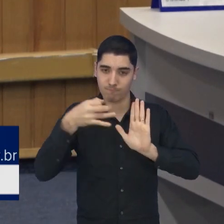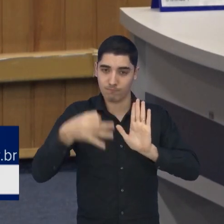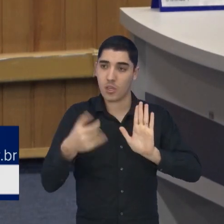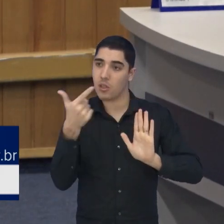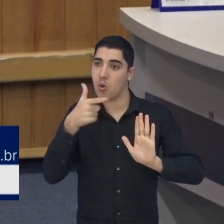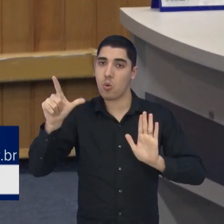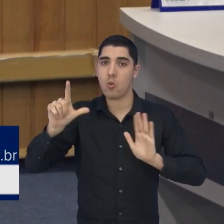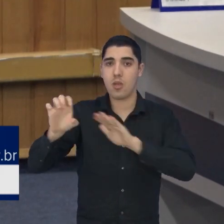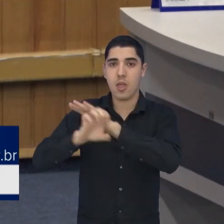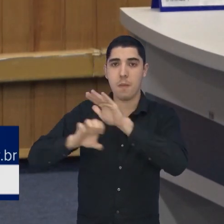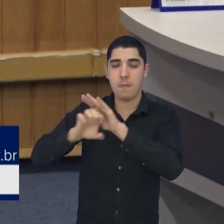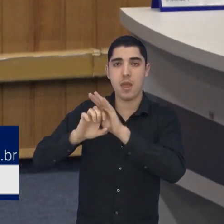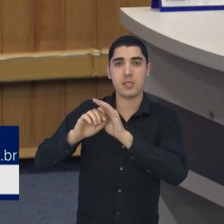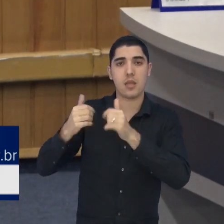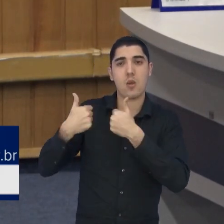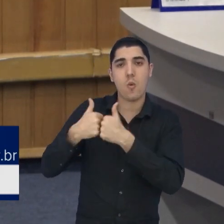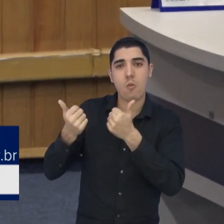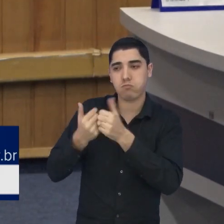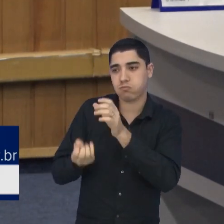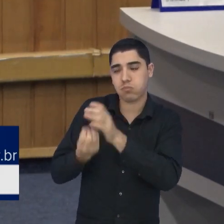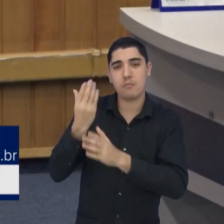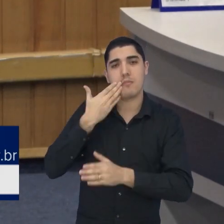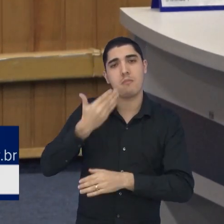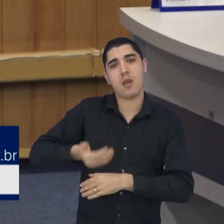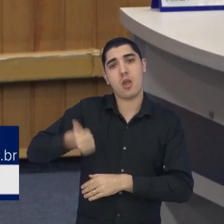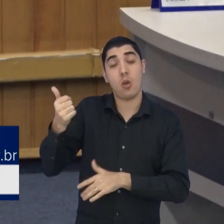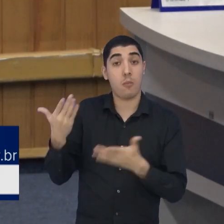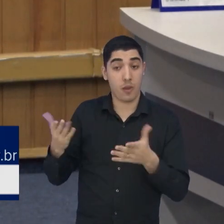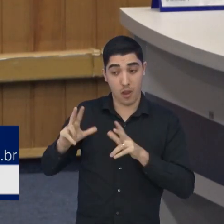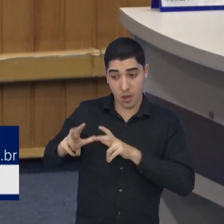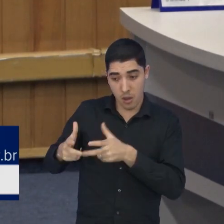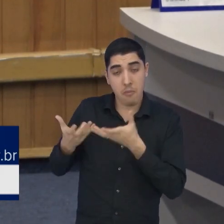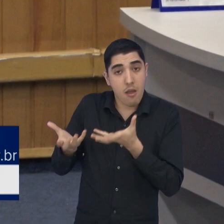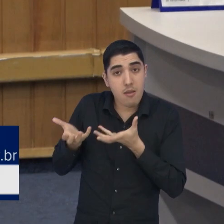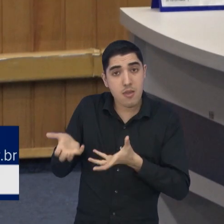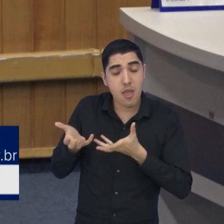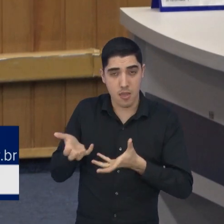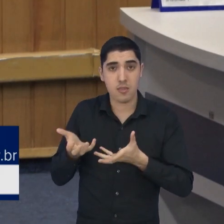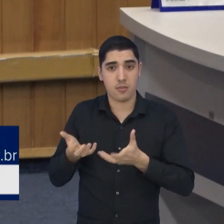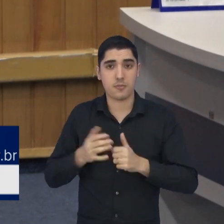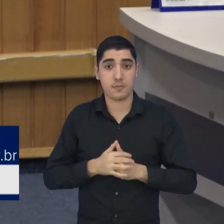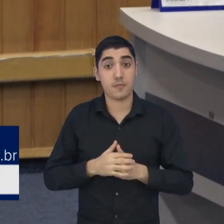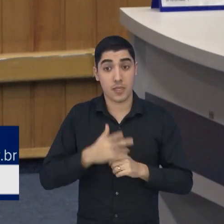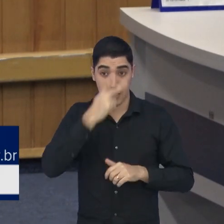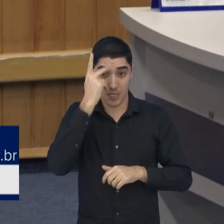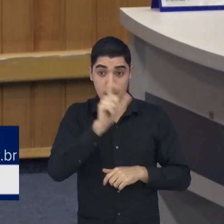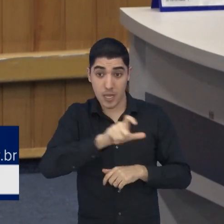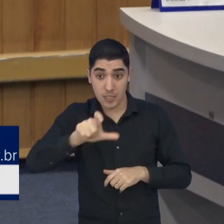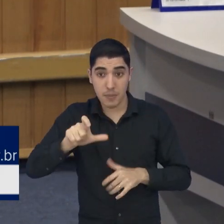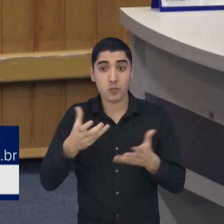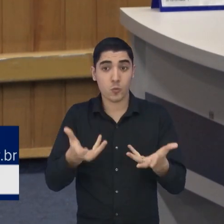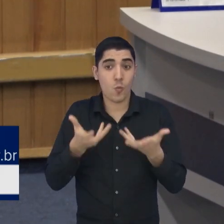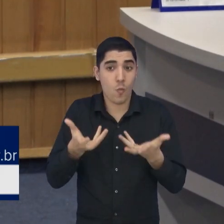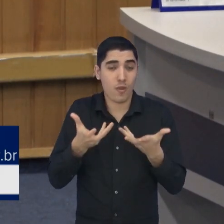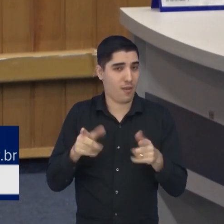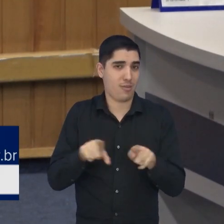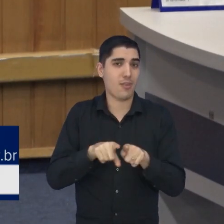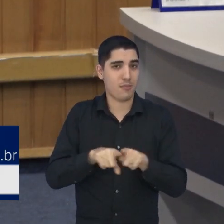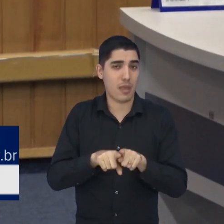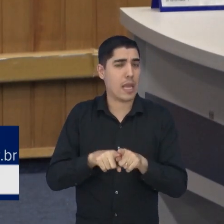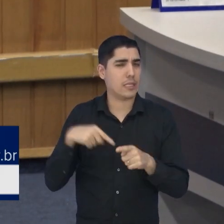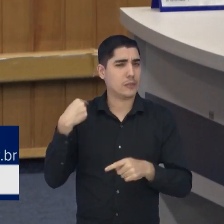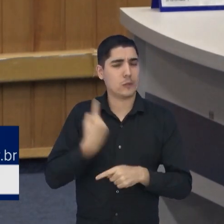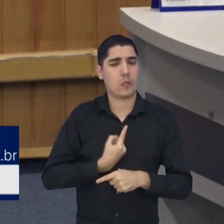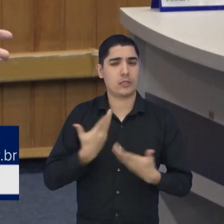público melhor, de mais qualidade, que é o que a Câmara quer e os joseenses querem também, que a gente desconfia